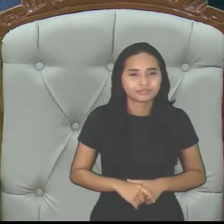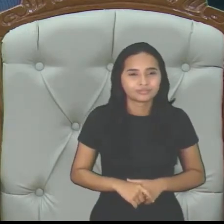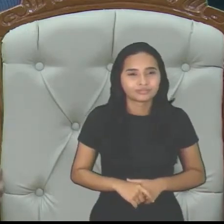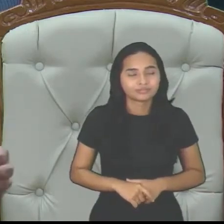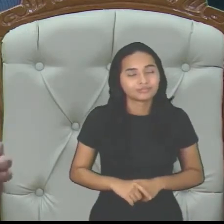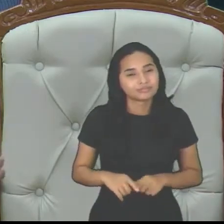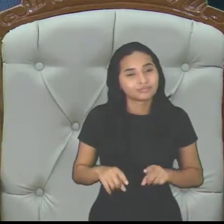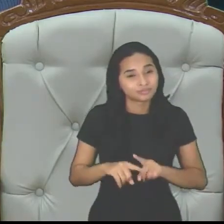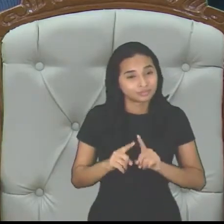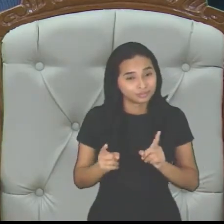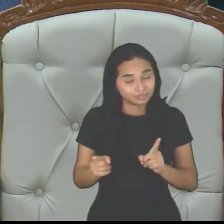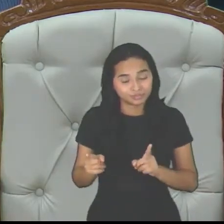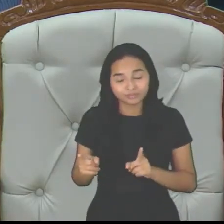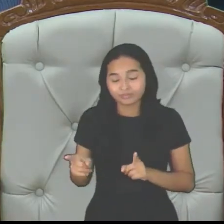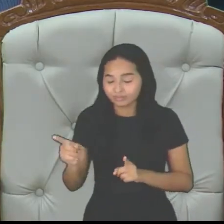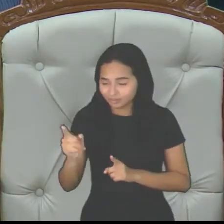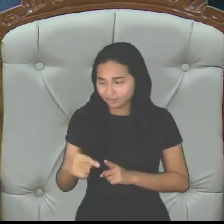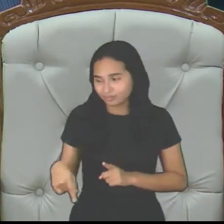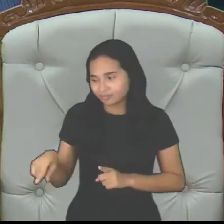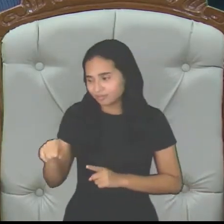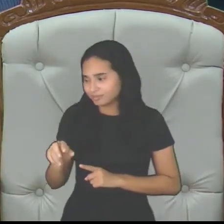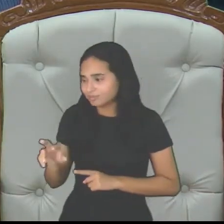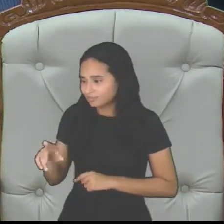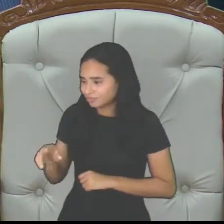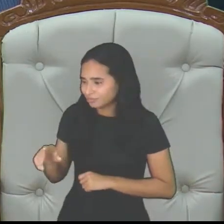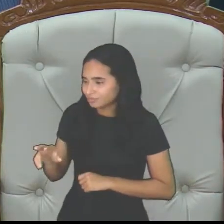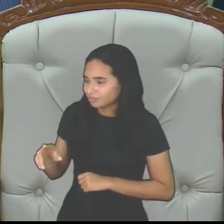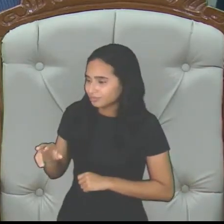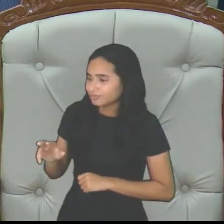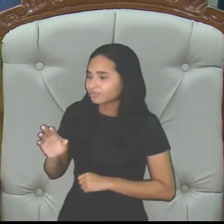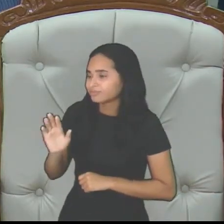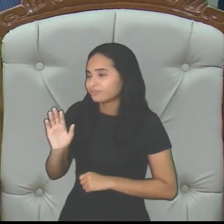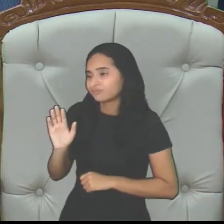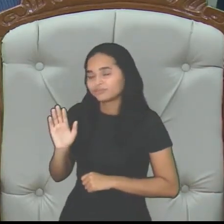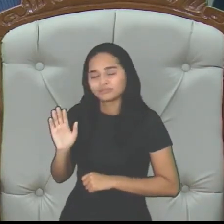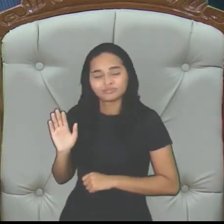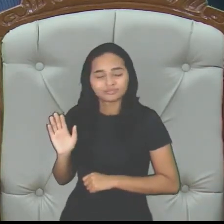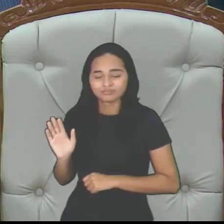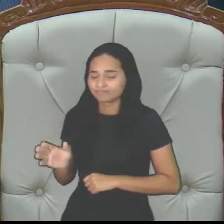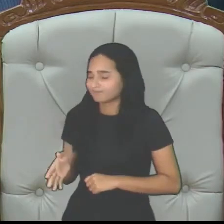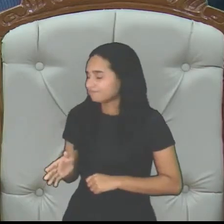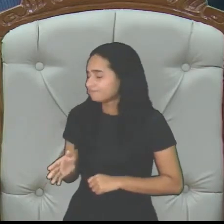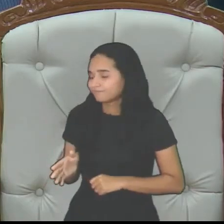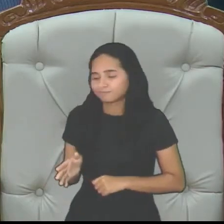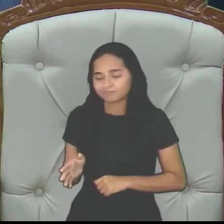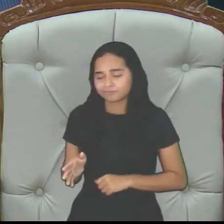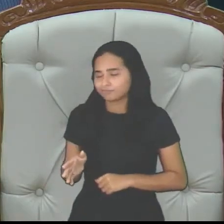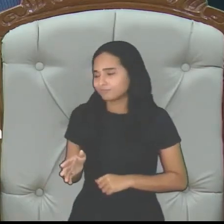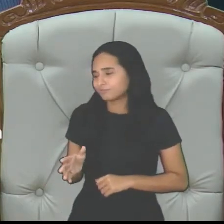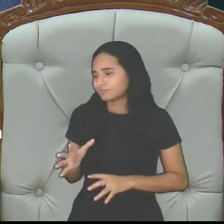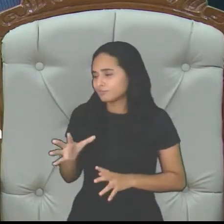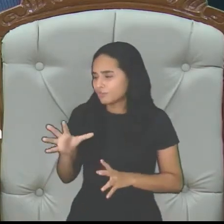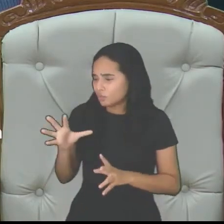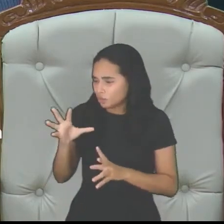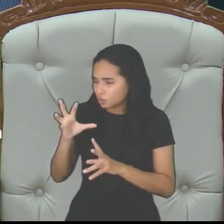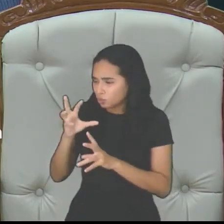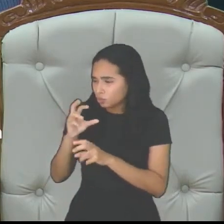Mas vós, irmãos, já não estáis em